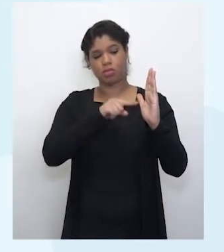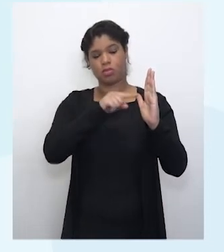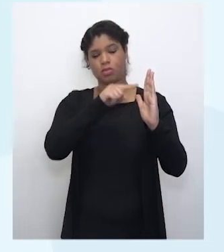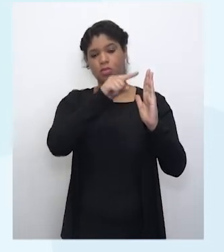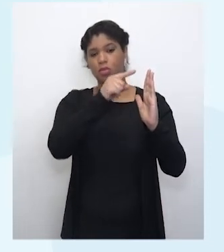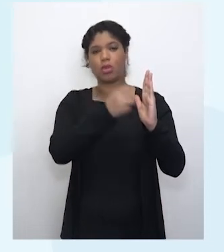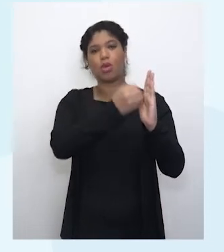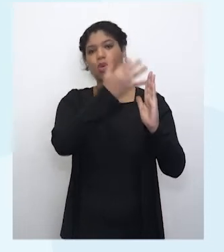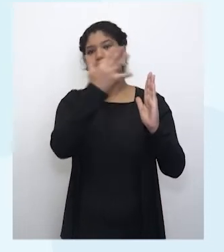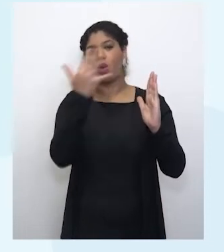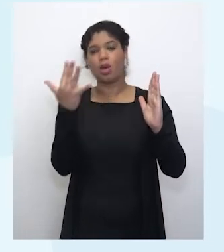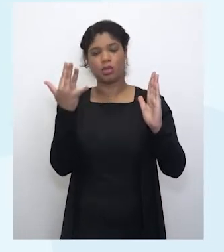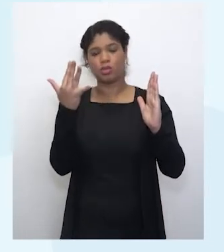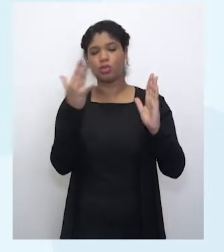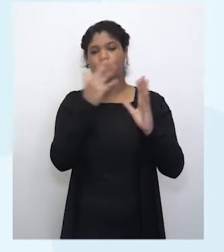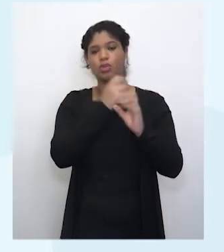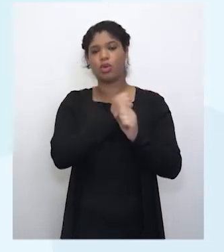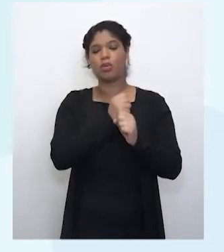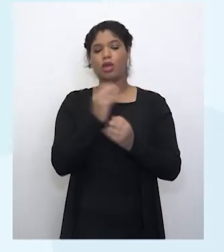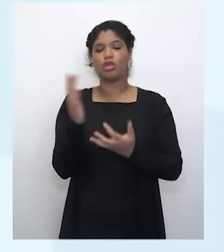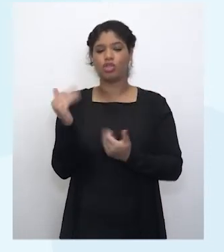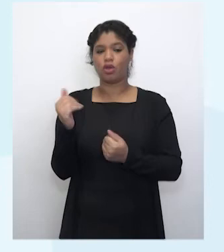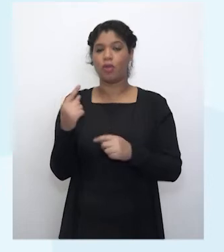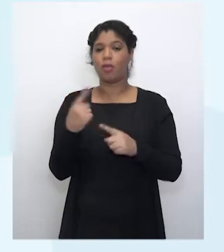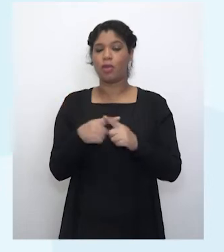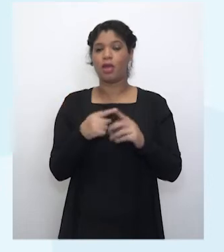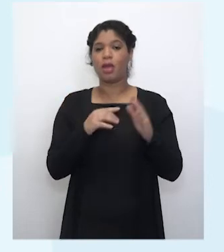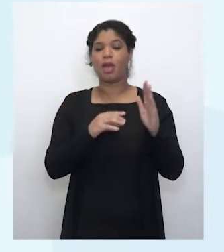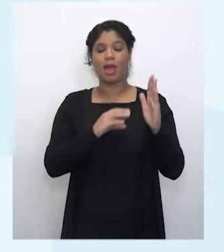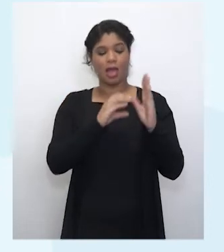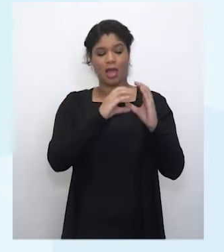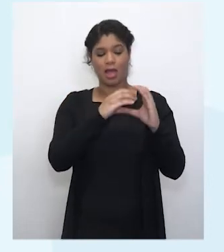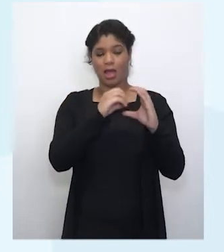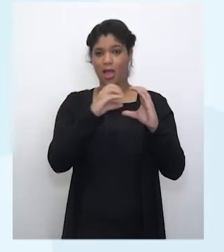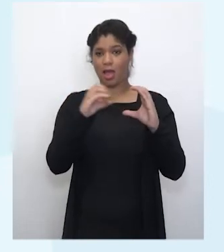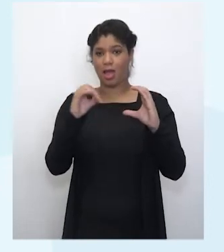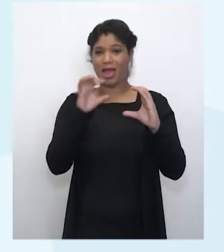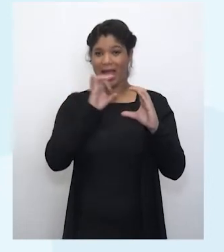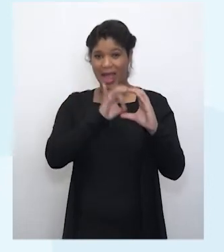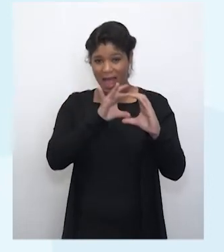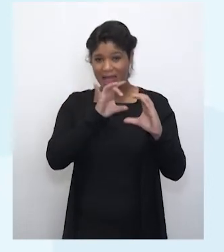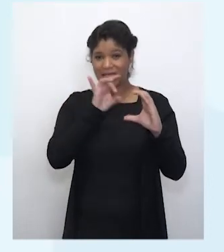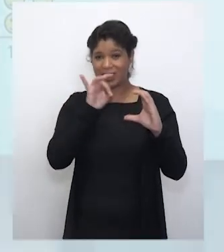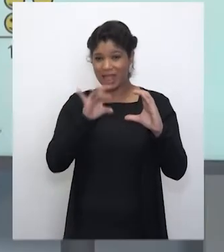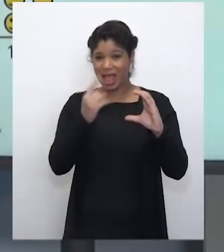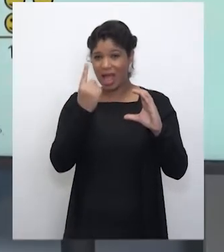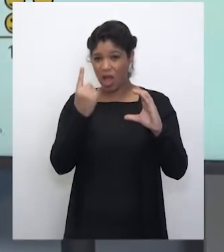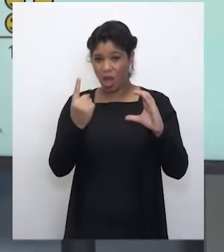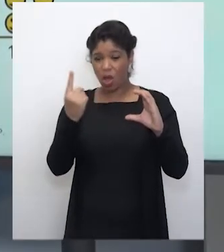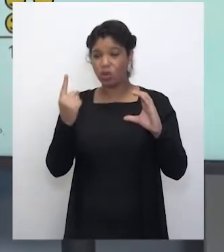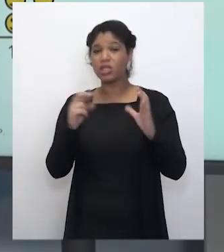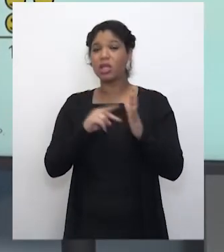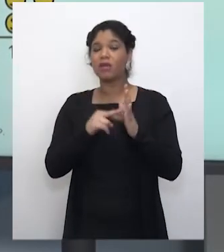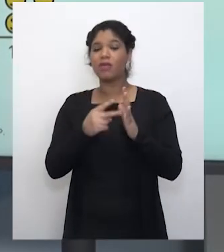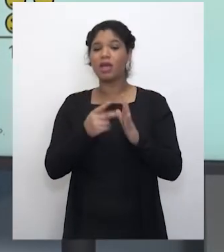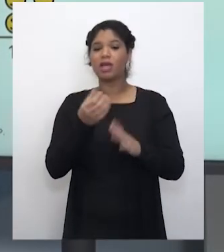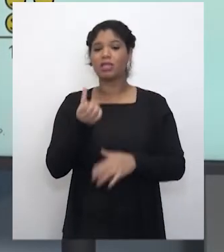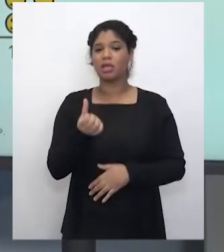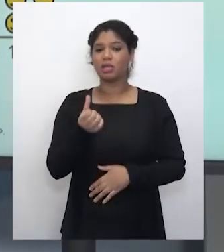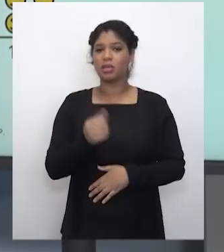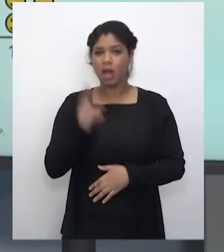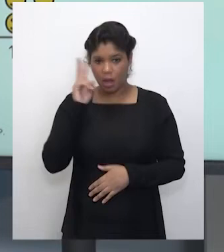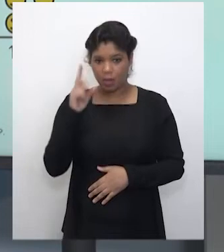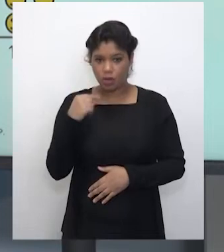cada carinha representa 6 jovens. Lembra como que é que a gente faz para começar essa